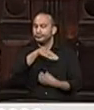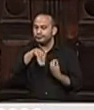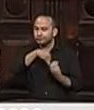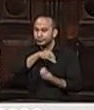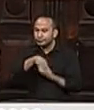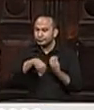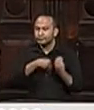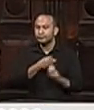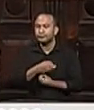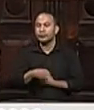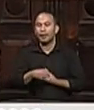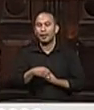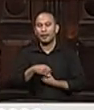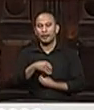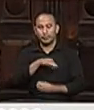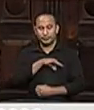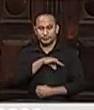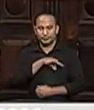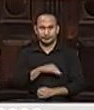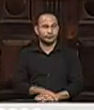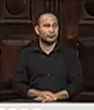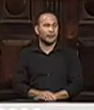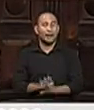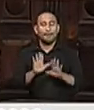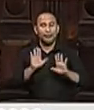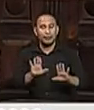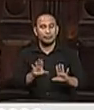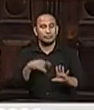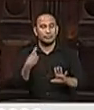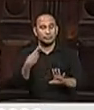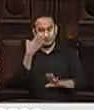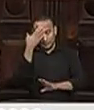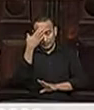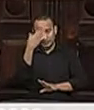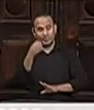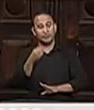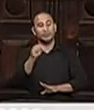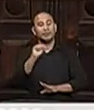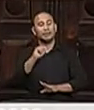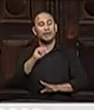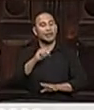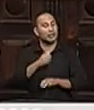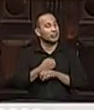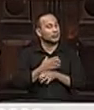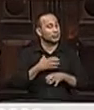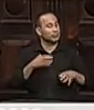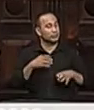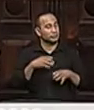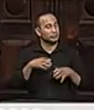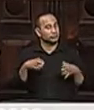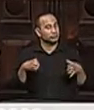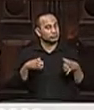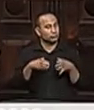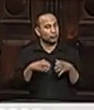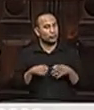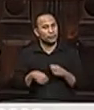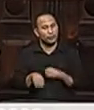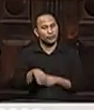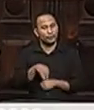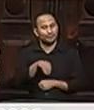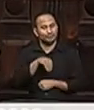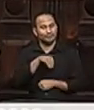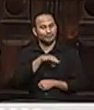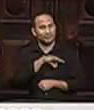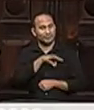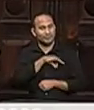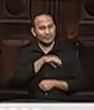nas corporações policiais. Mas nós sabemos que a ampla maioria dos policiais civis e militares desse